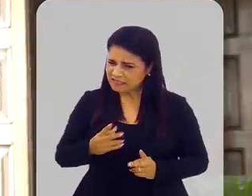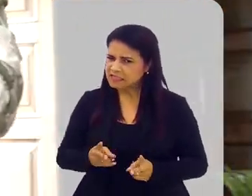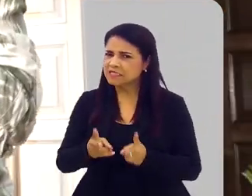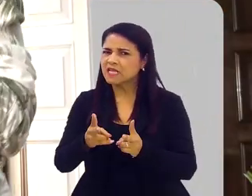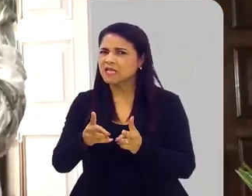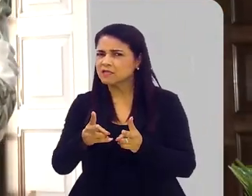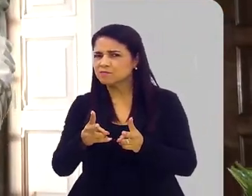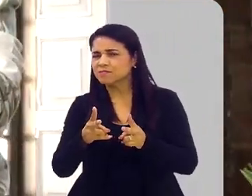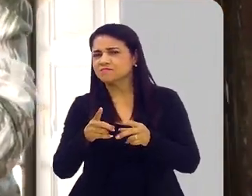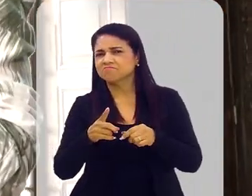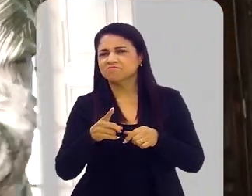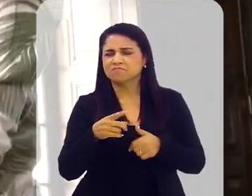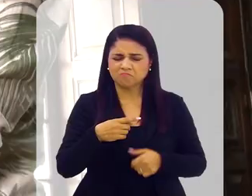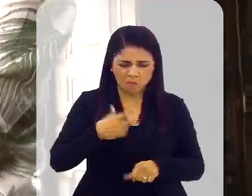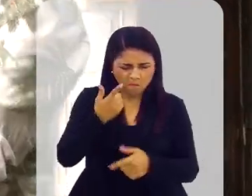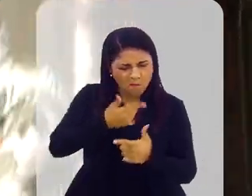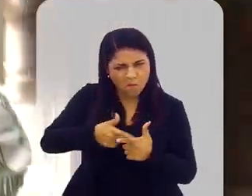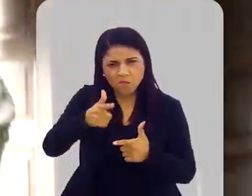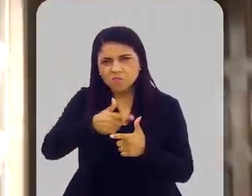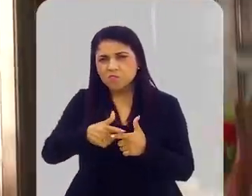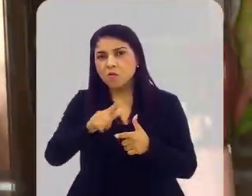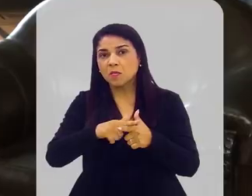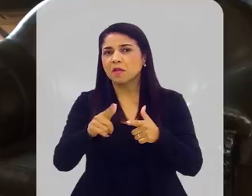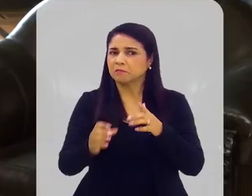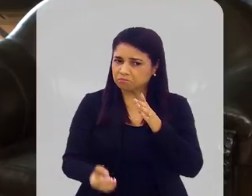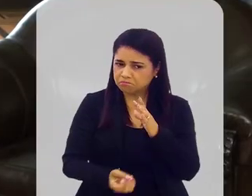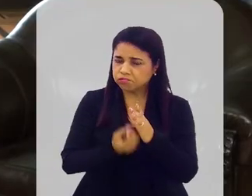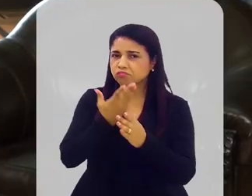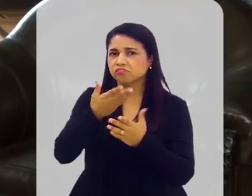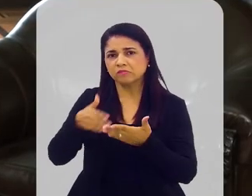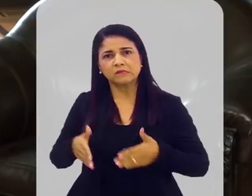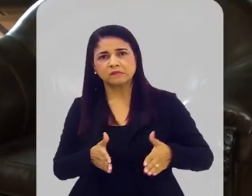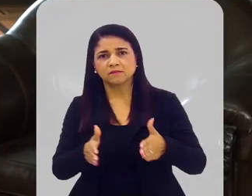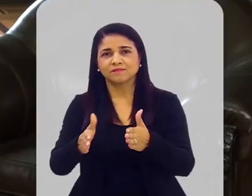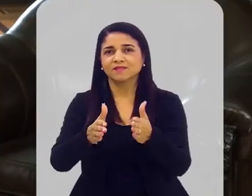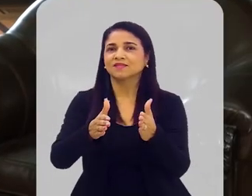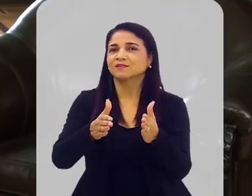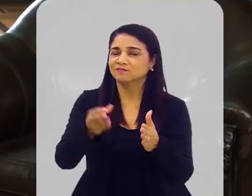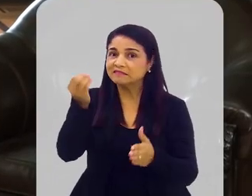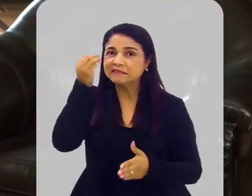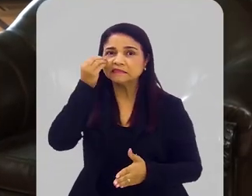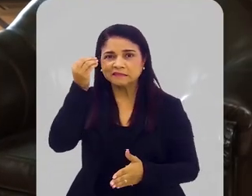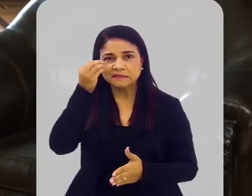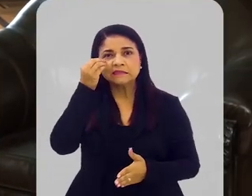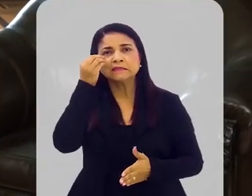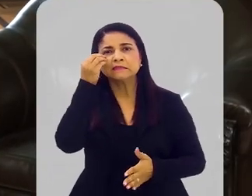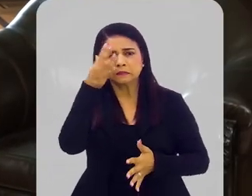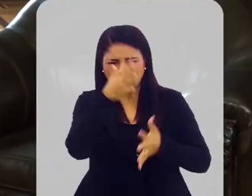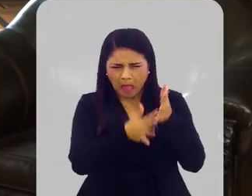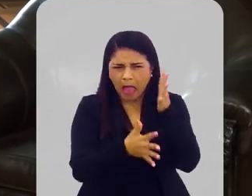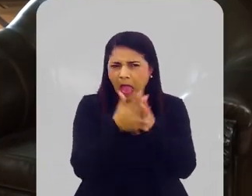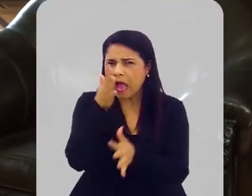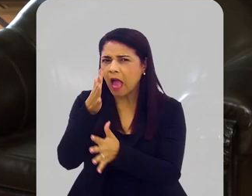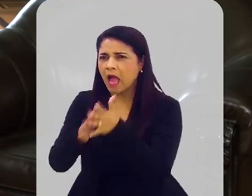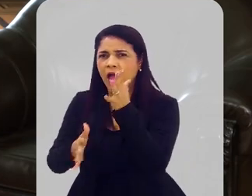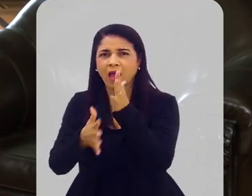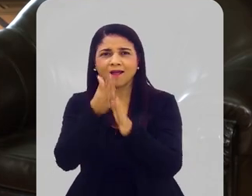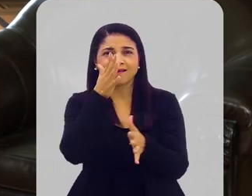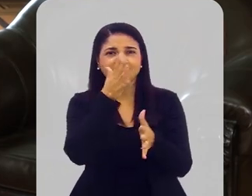Mas sempre uma pedra jogada no caminho,